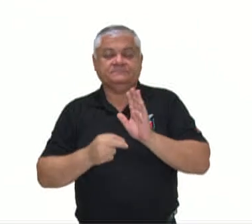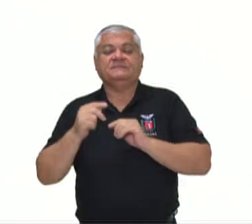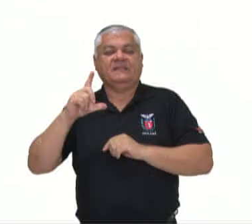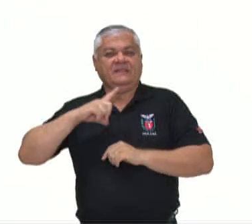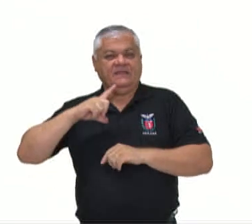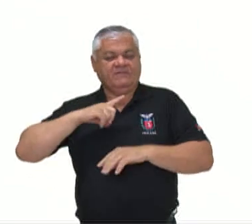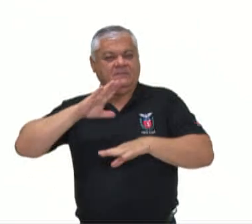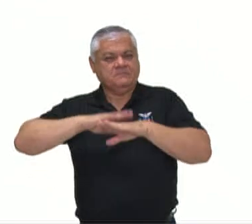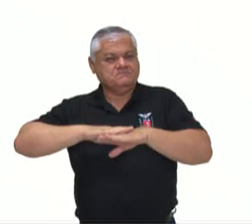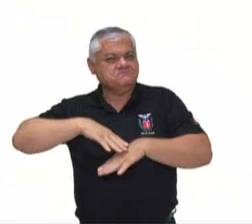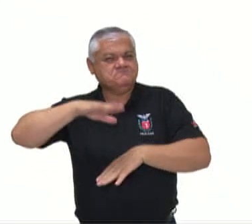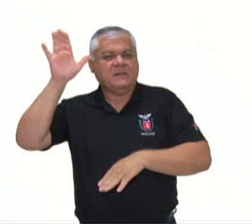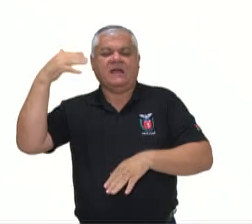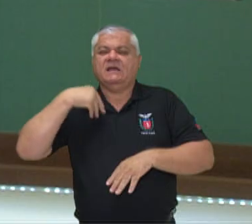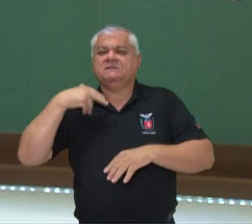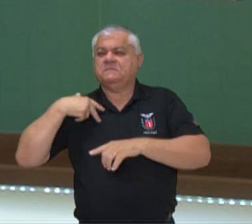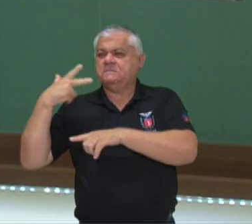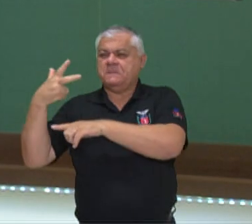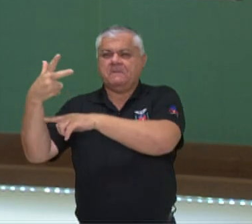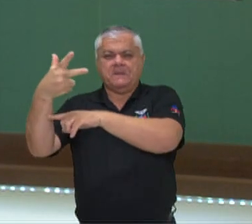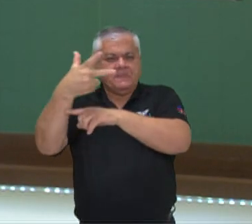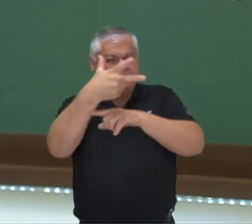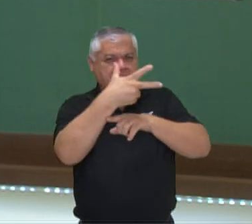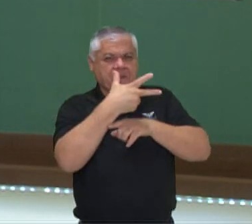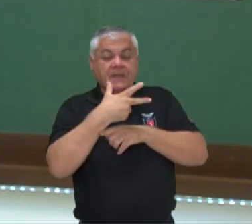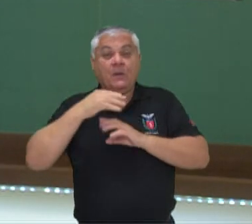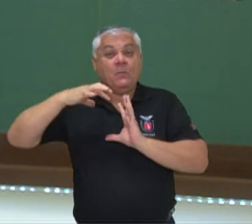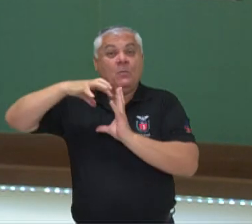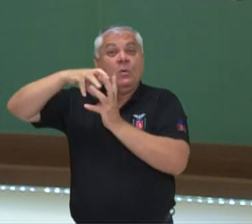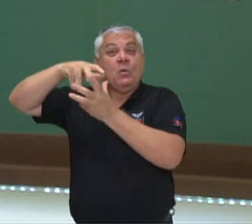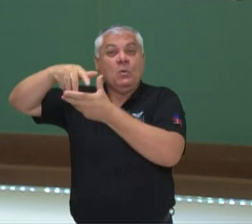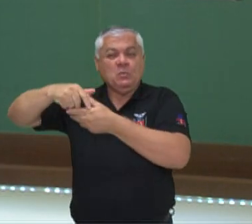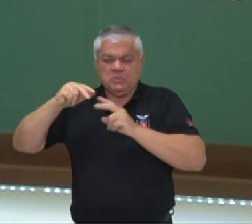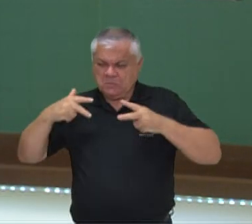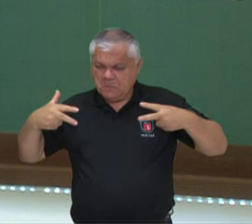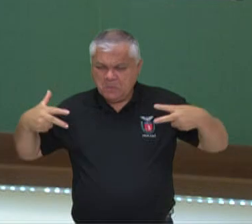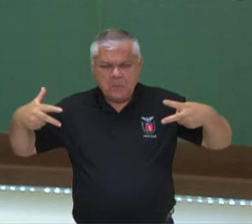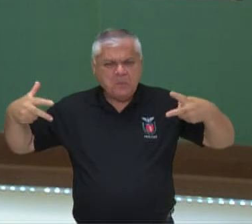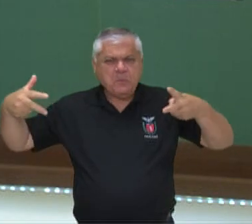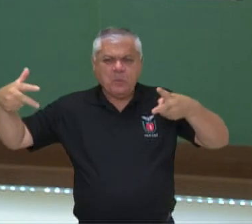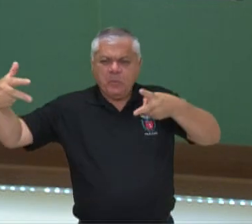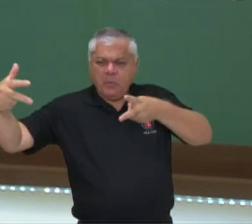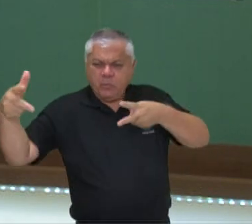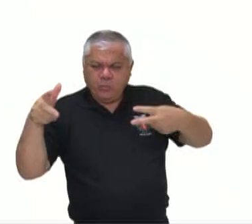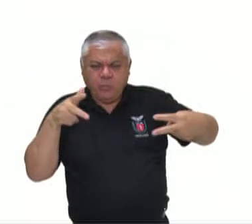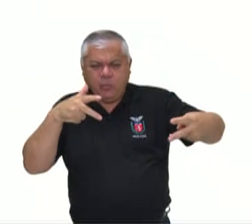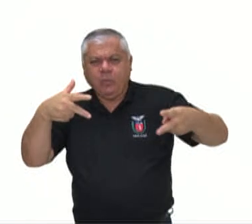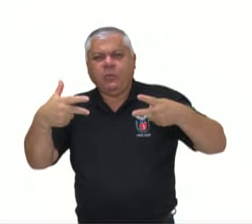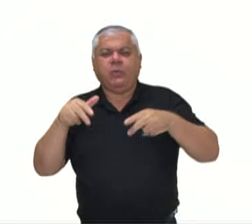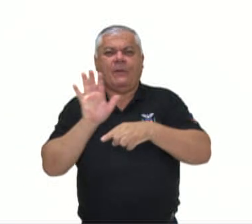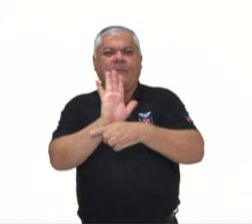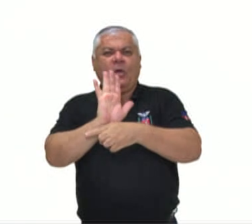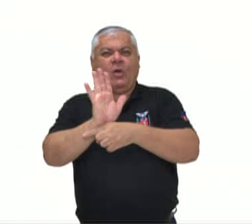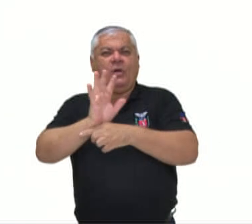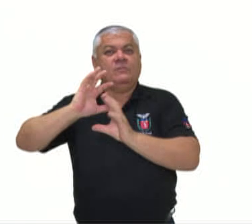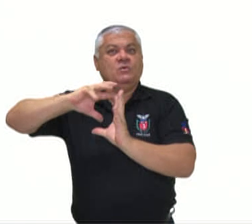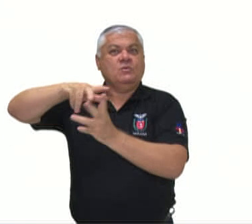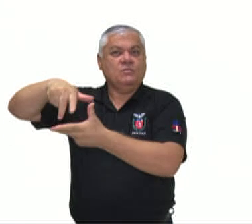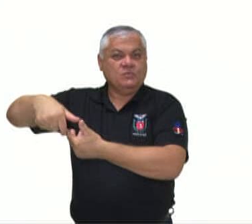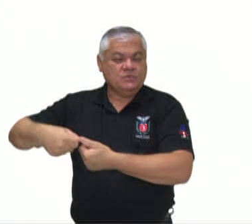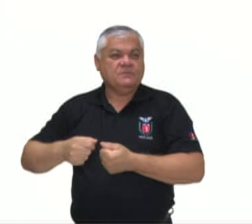teve mais cobertura de televisões e de mídias digitais, tá? Half of the world's